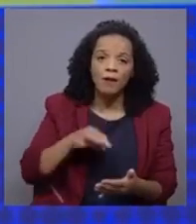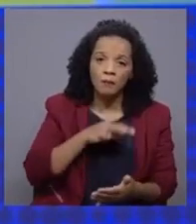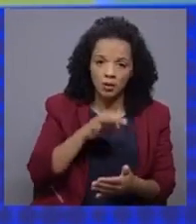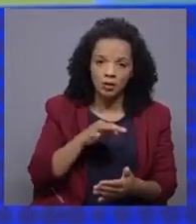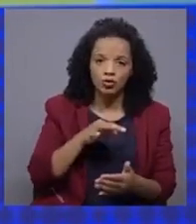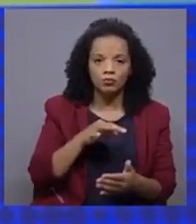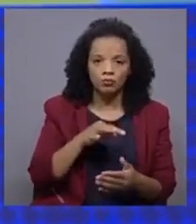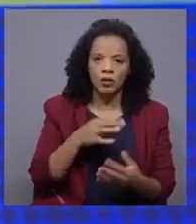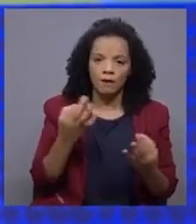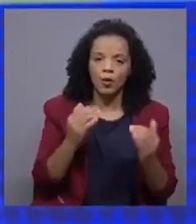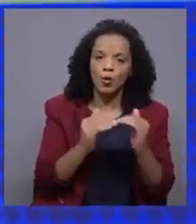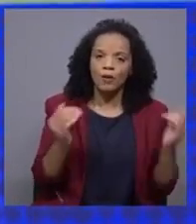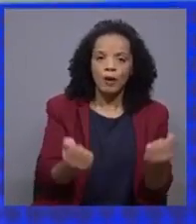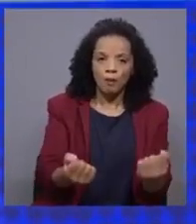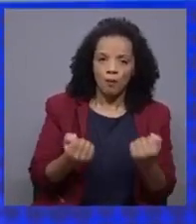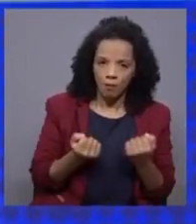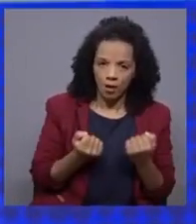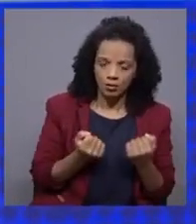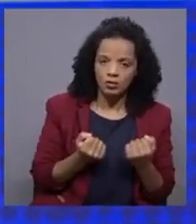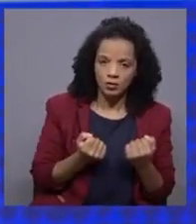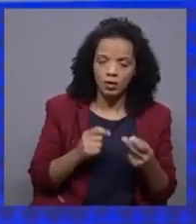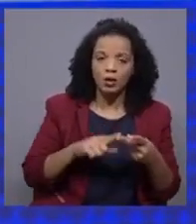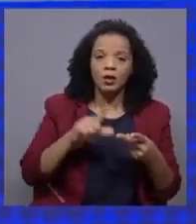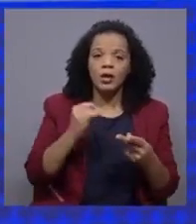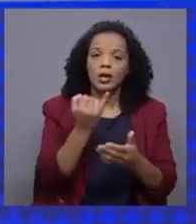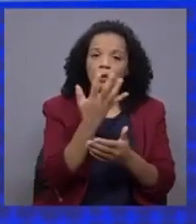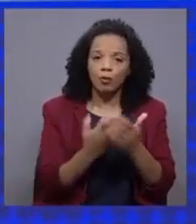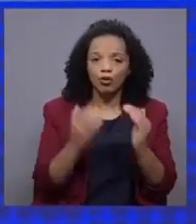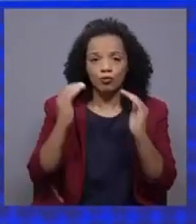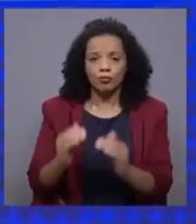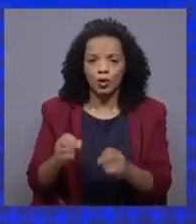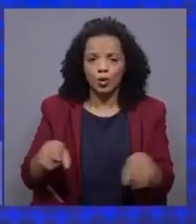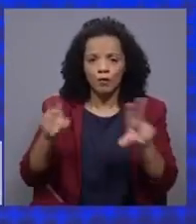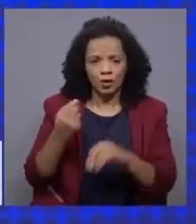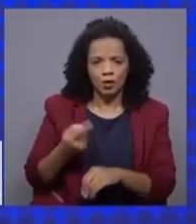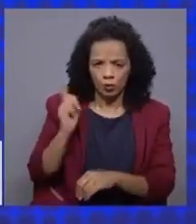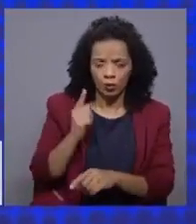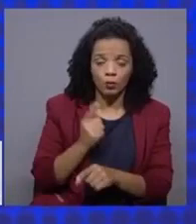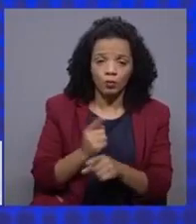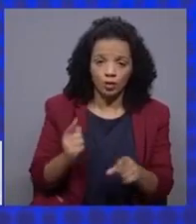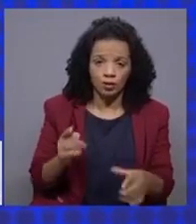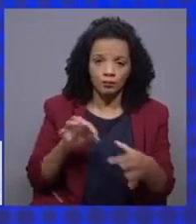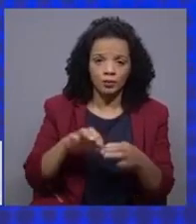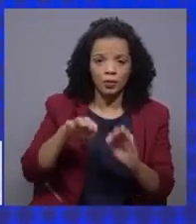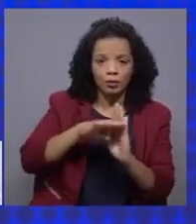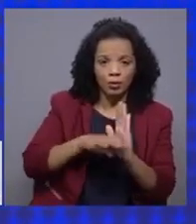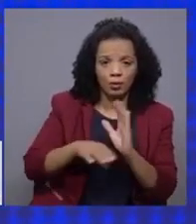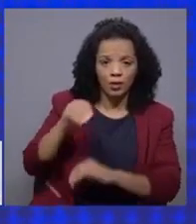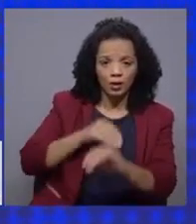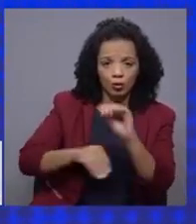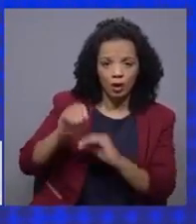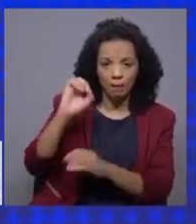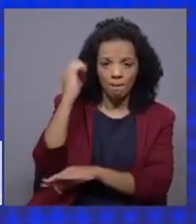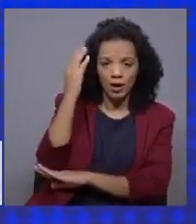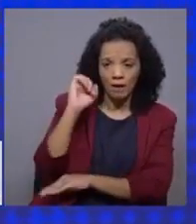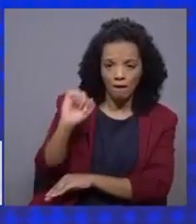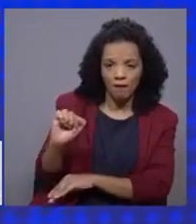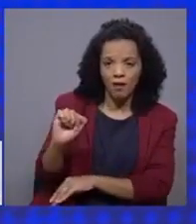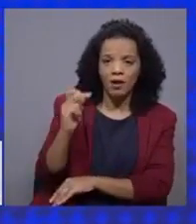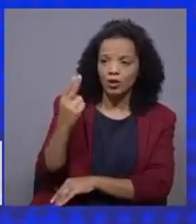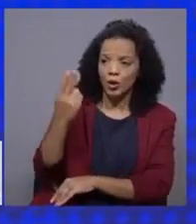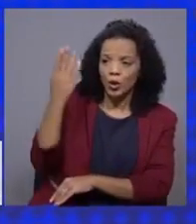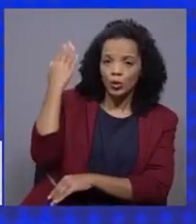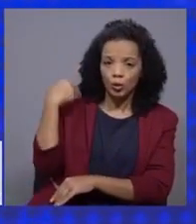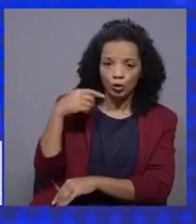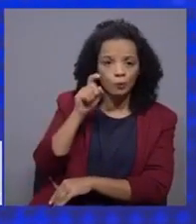nível de poupança e reduzir a carga de impostos que têm não é novidade, até porque, de acordo com o programa eleitoral que o PAN defendeu ainda há 2 anos